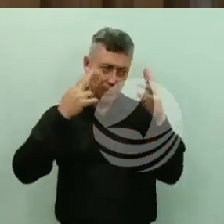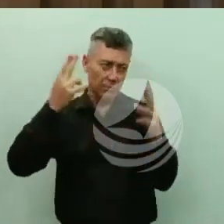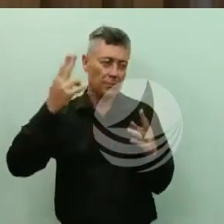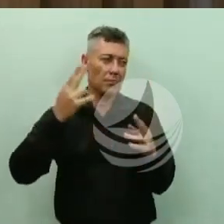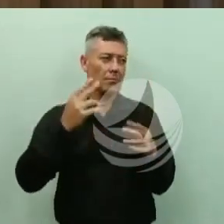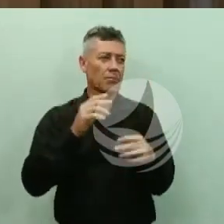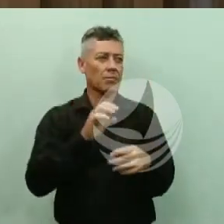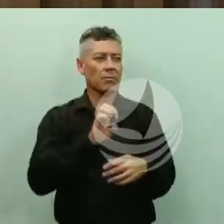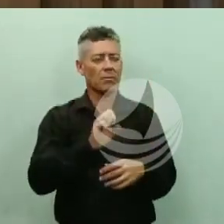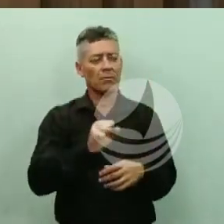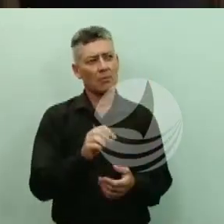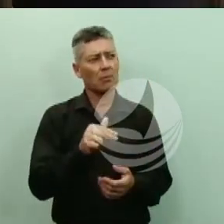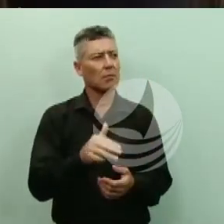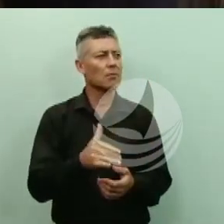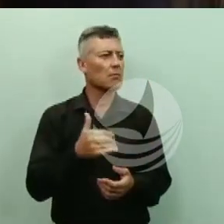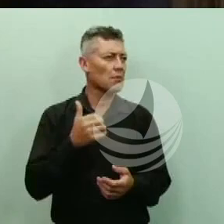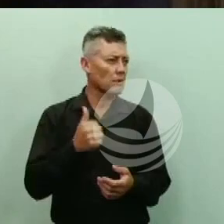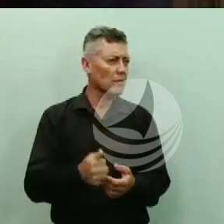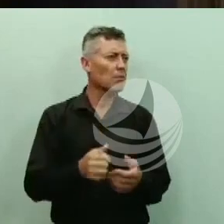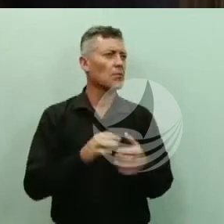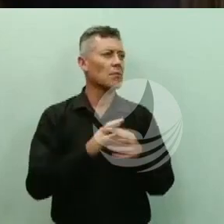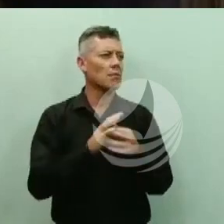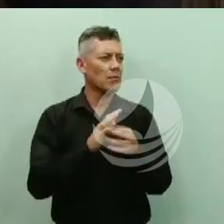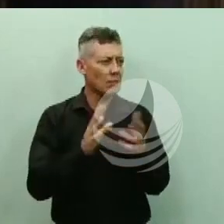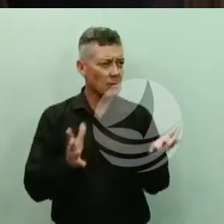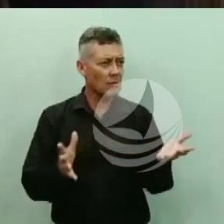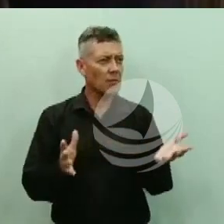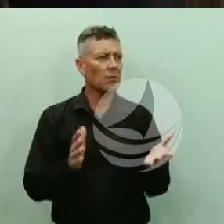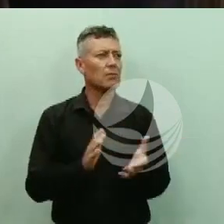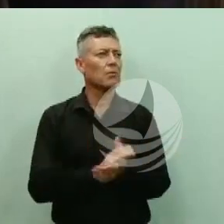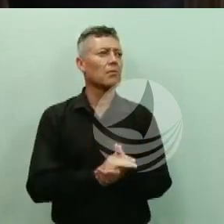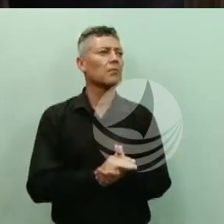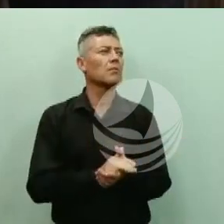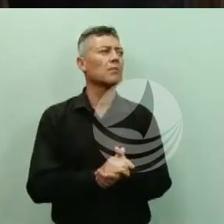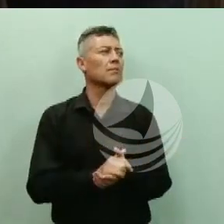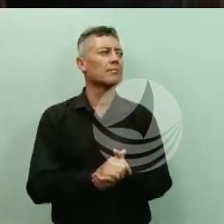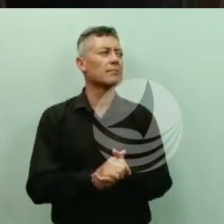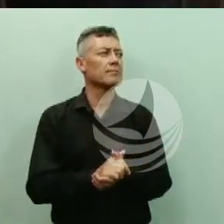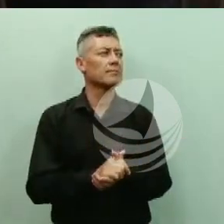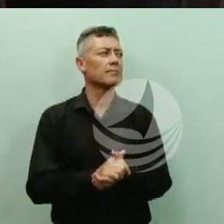apreciados. Os demais vetos têm previsão para serem apreciados na sessão de hoje.